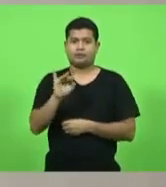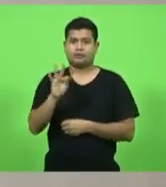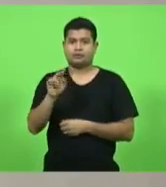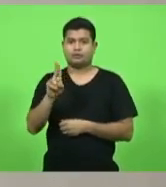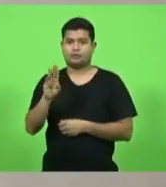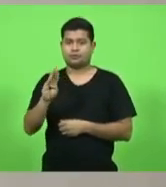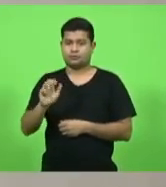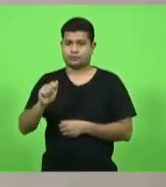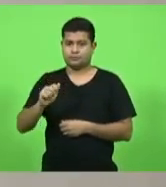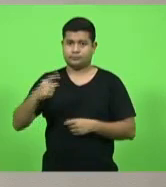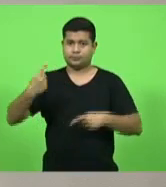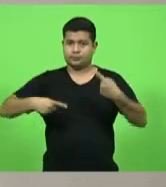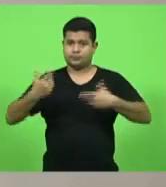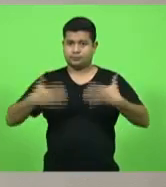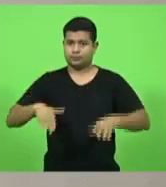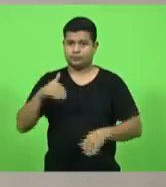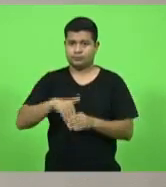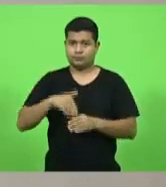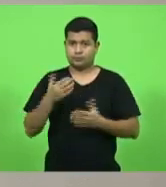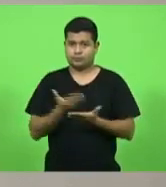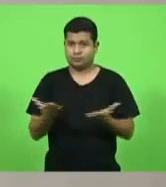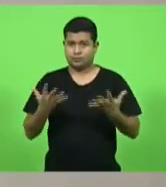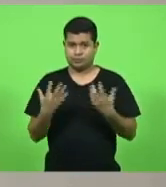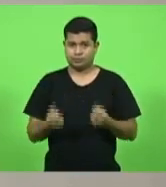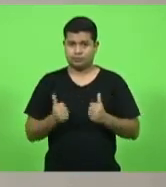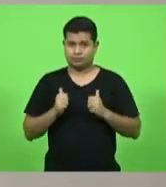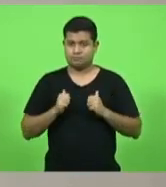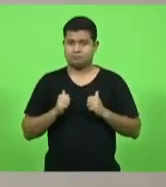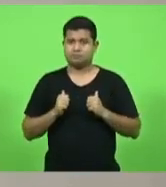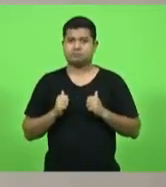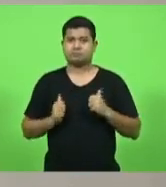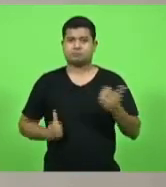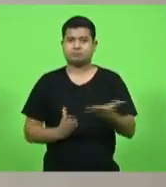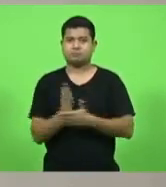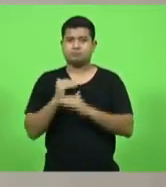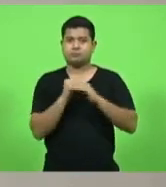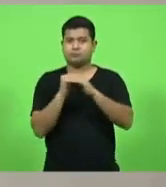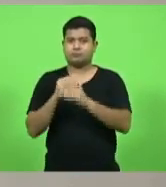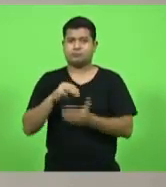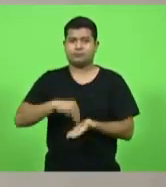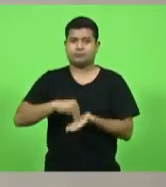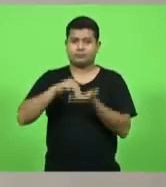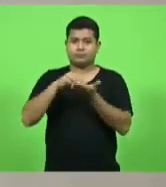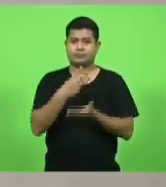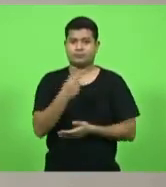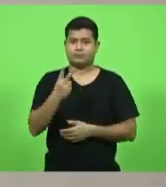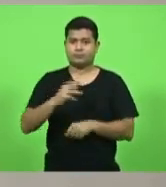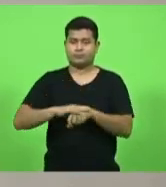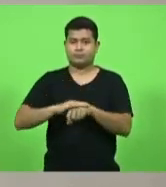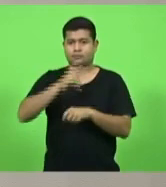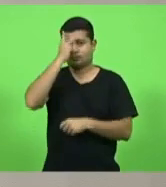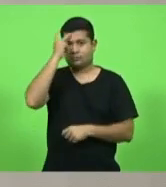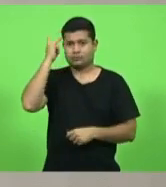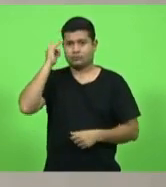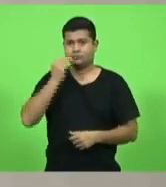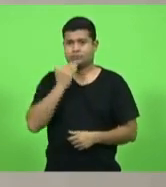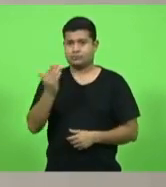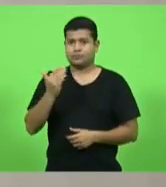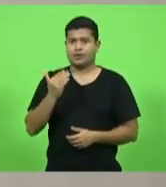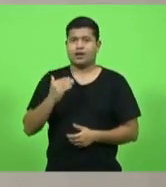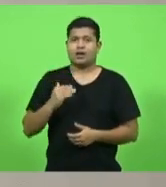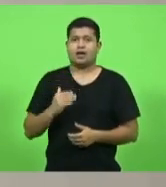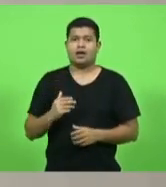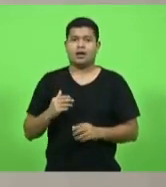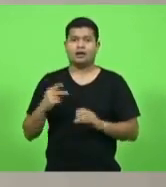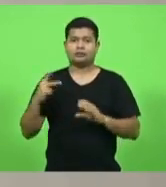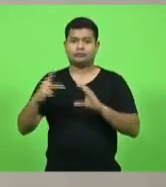votação. Deputados que aprovam, permaneçam como se encontra. Aprovado por unanimidade. Moção 32, autor deputada Paulinha, apelando ao presidente da Câmara dos Deputados e